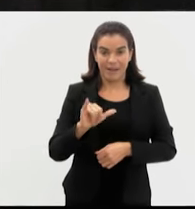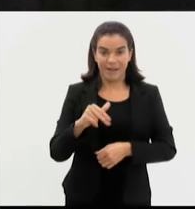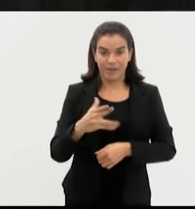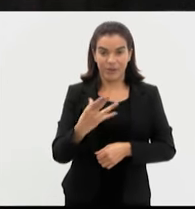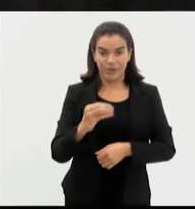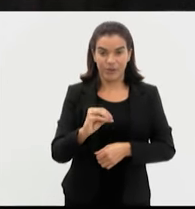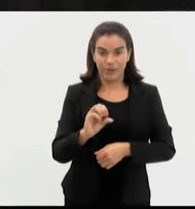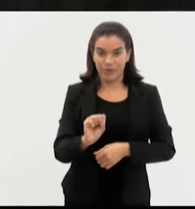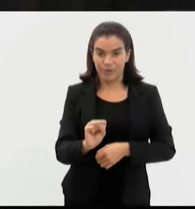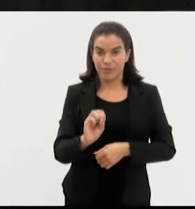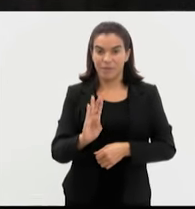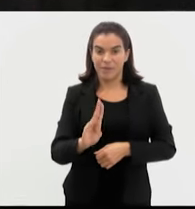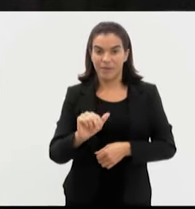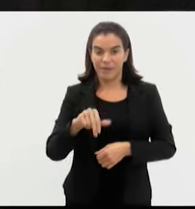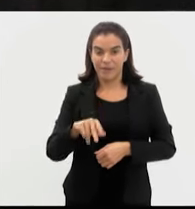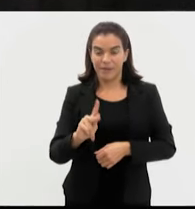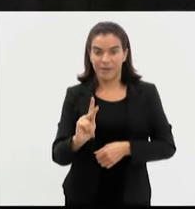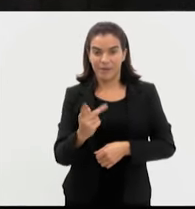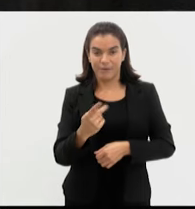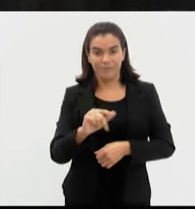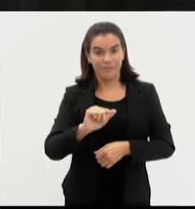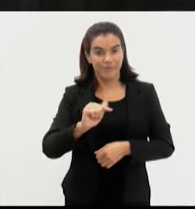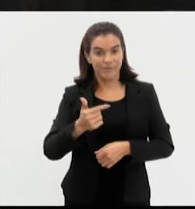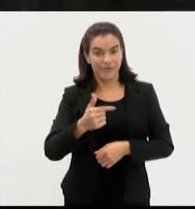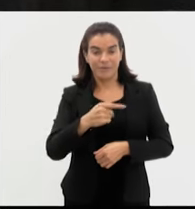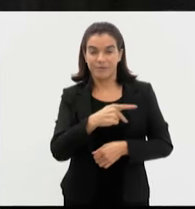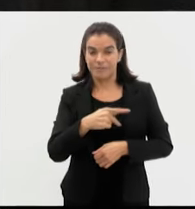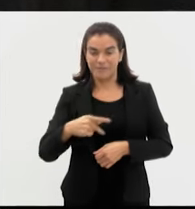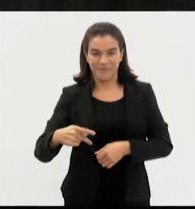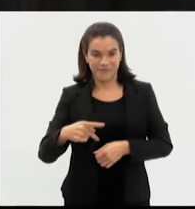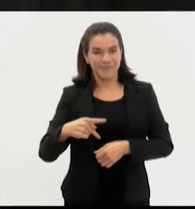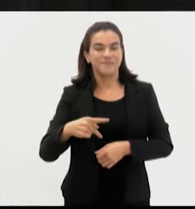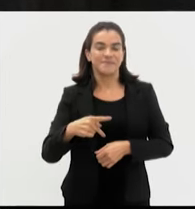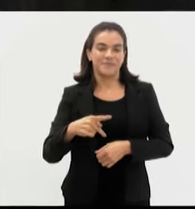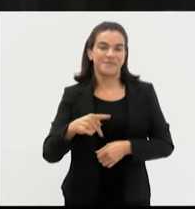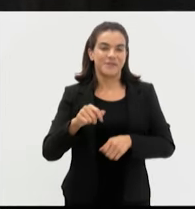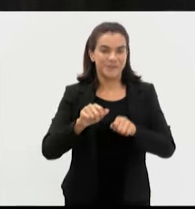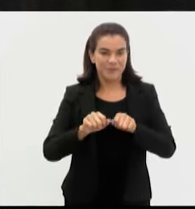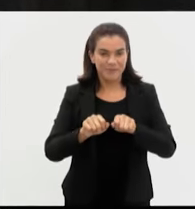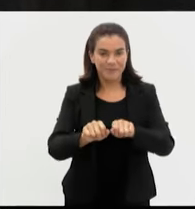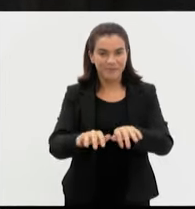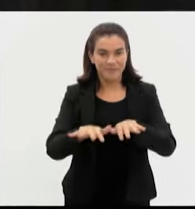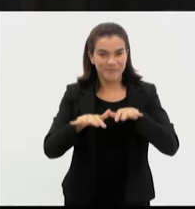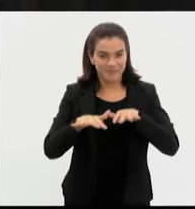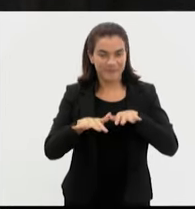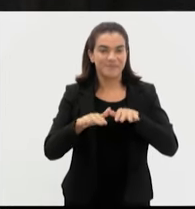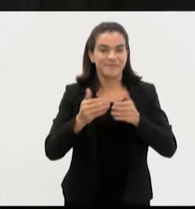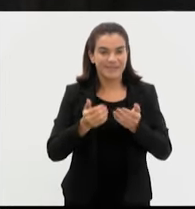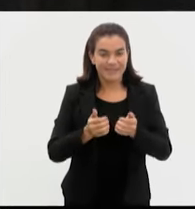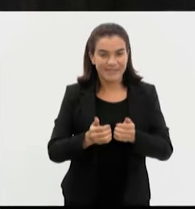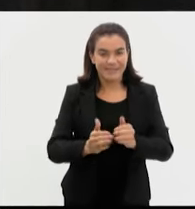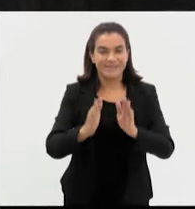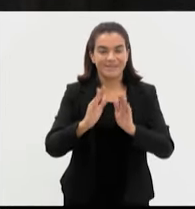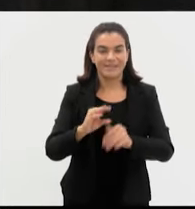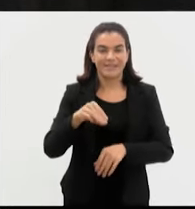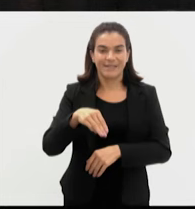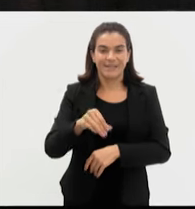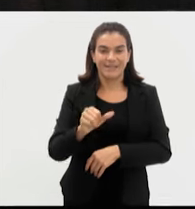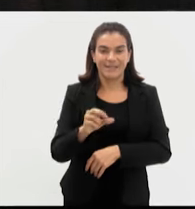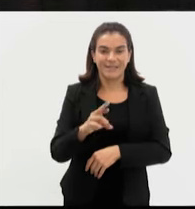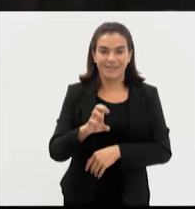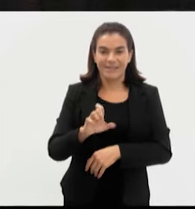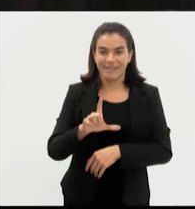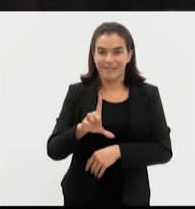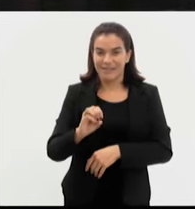BNH Senhor vice-presidente do expediente Inicial Deputado Marcelo Dino